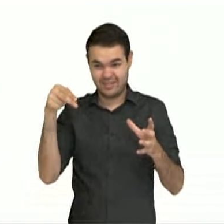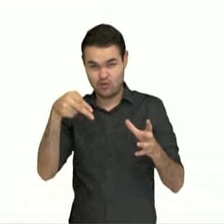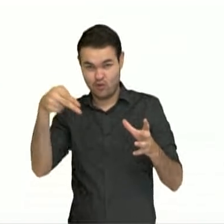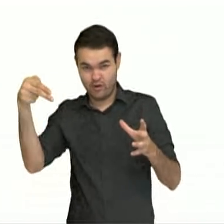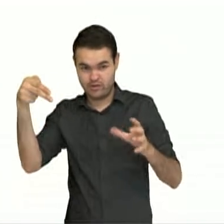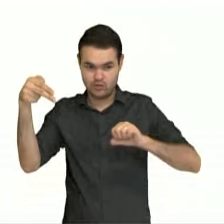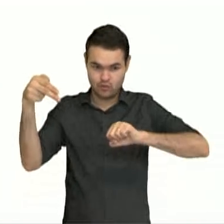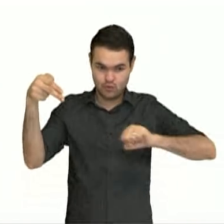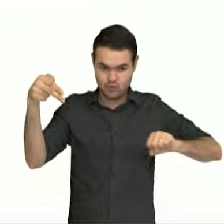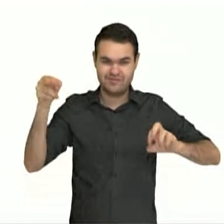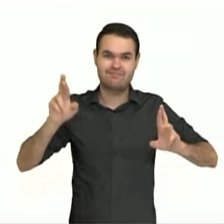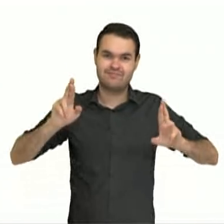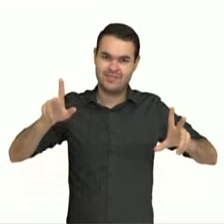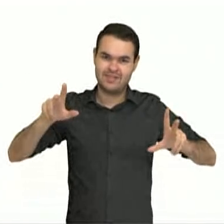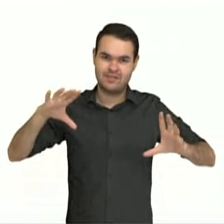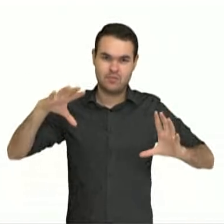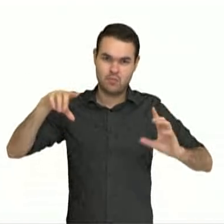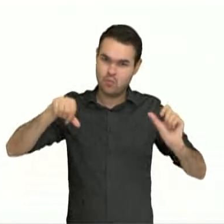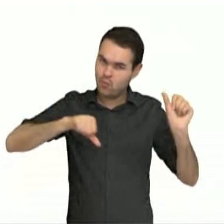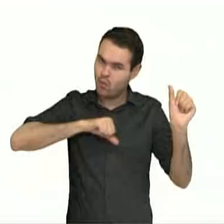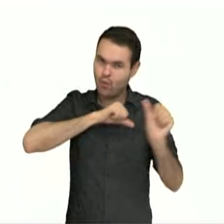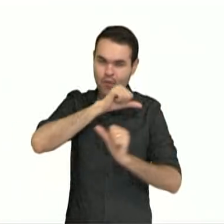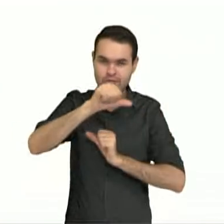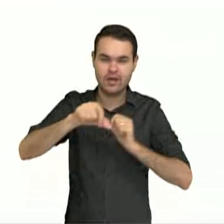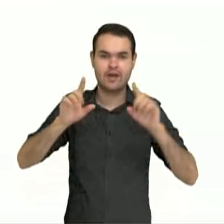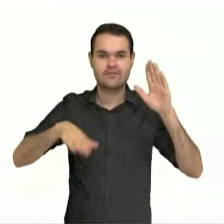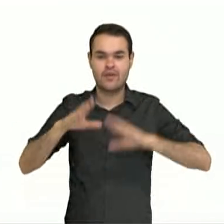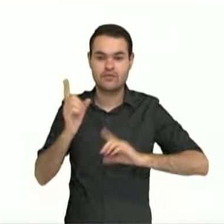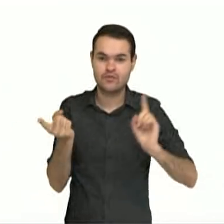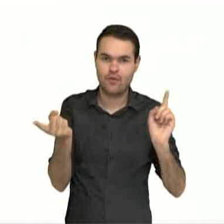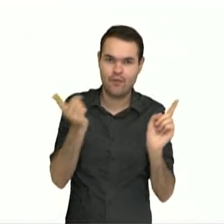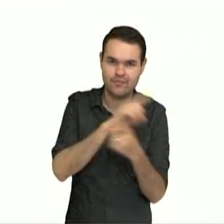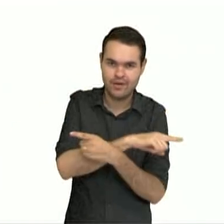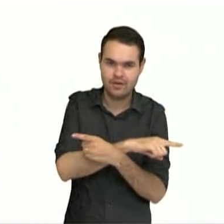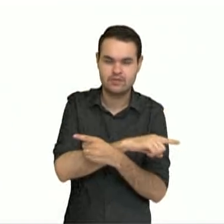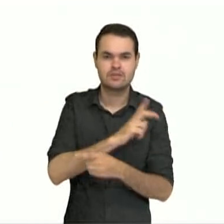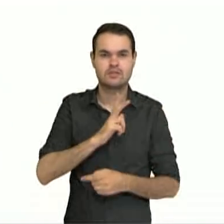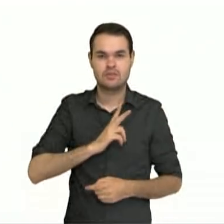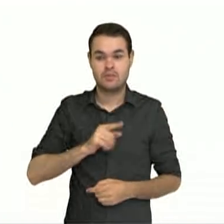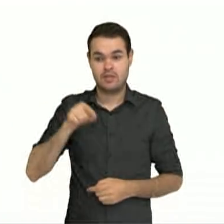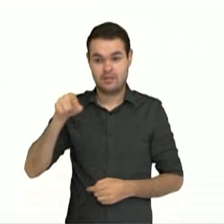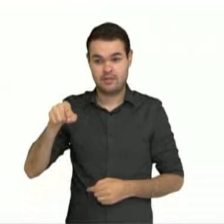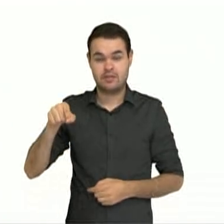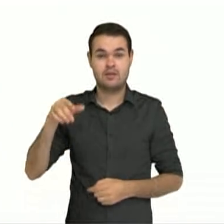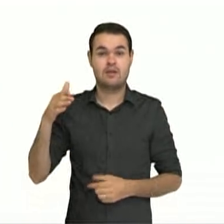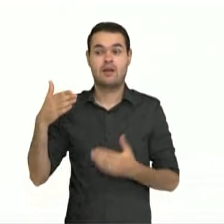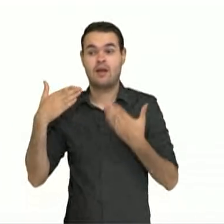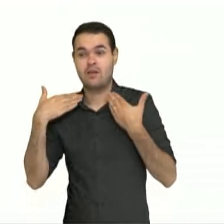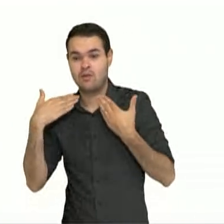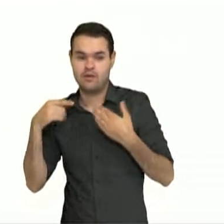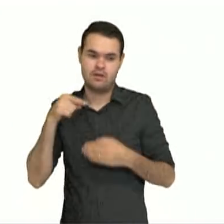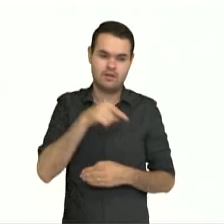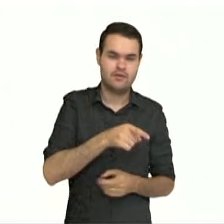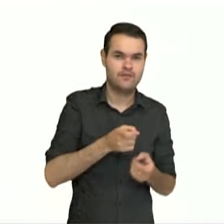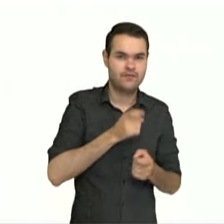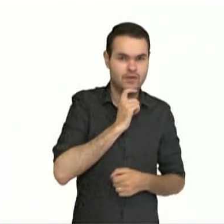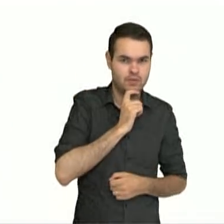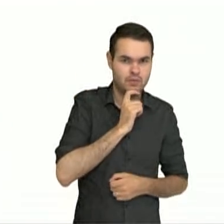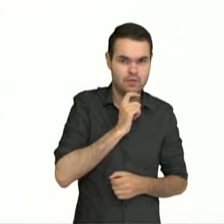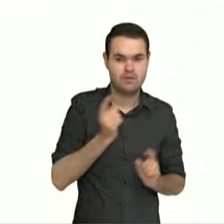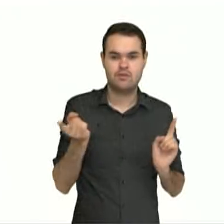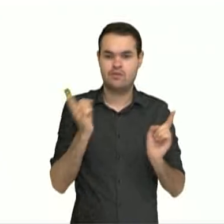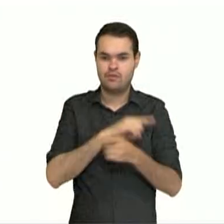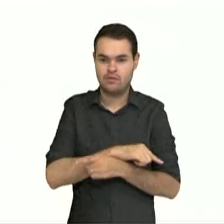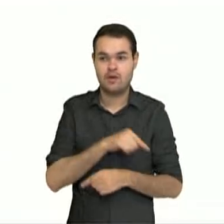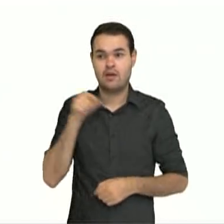sul. Sempre as estações de um hemisfério para o outro vão ser contrárias, tá? No outono e na primavera, as temperaturas são